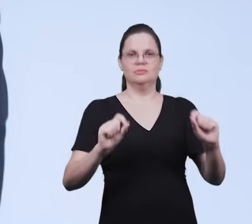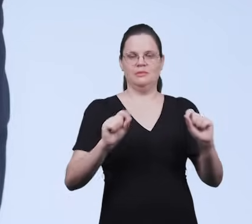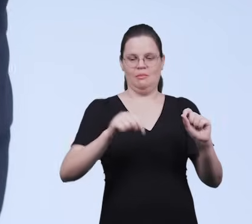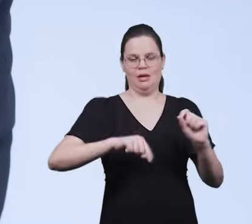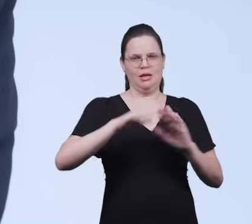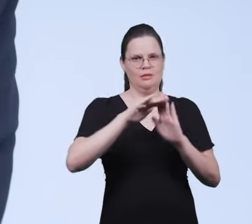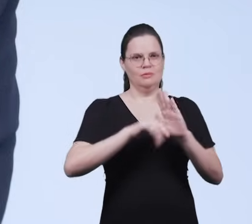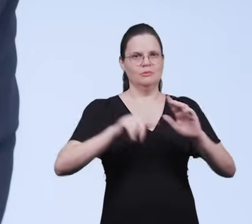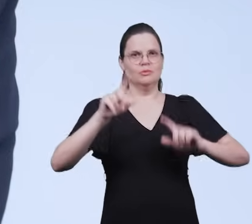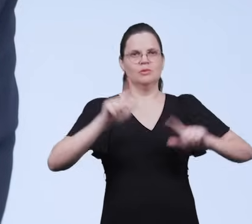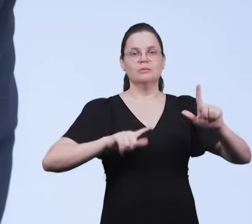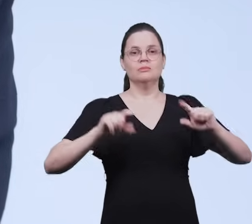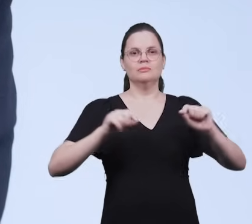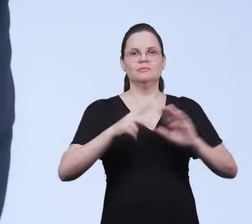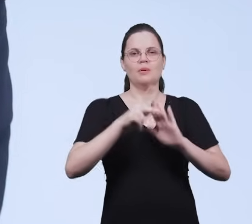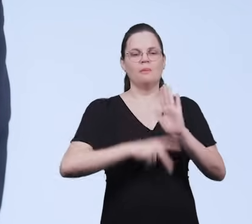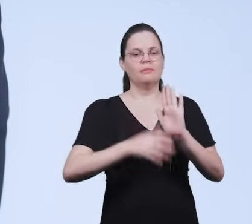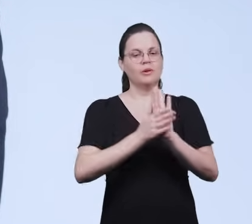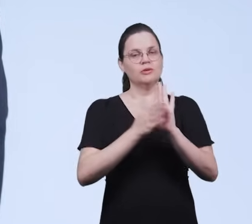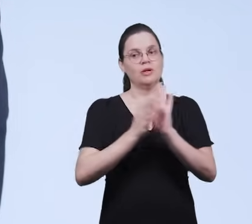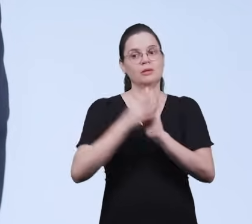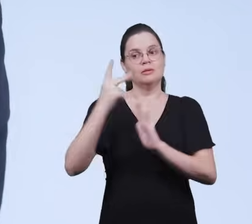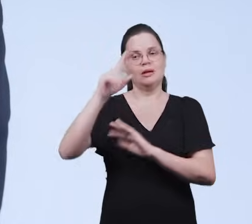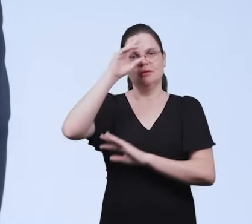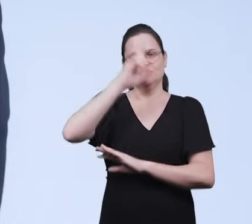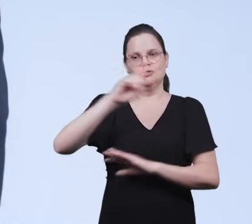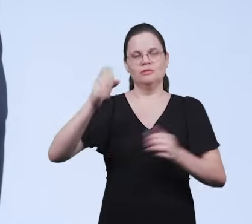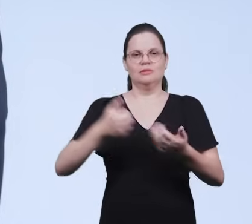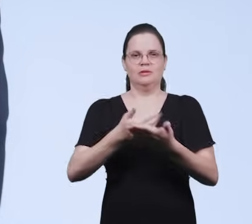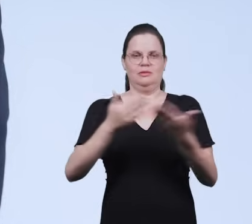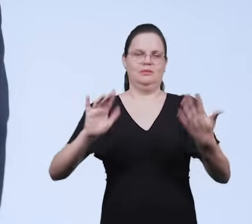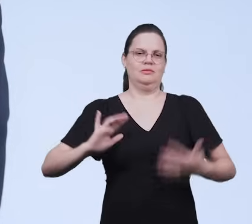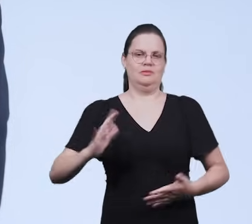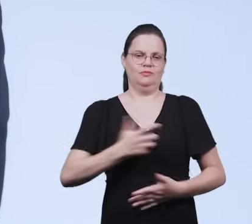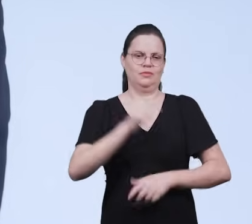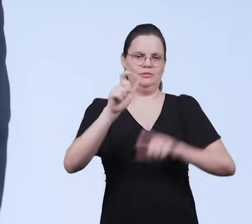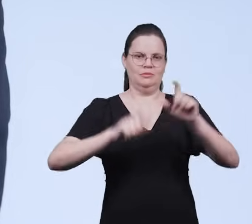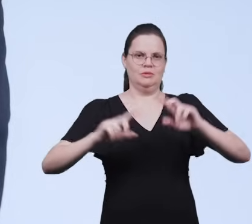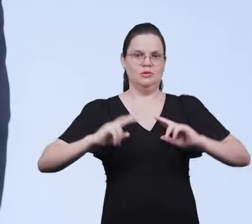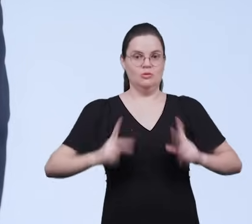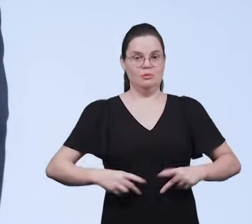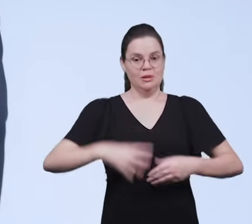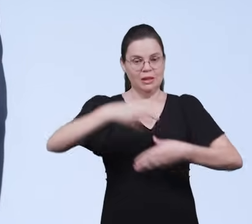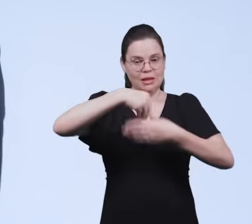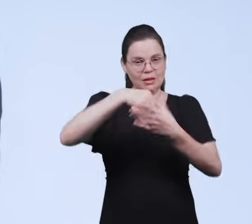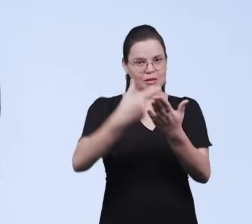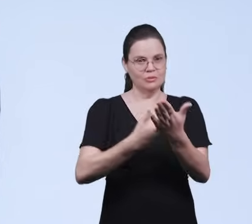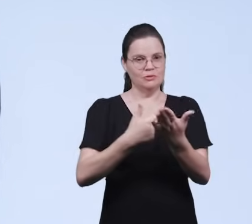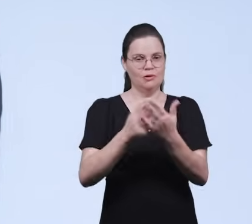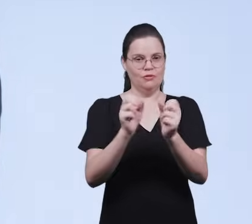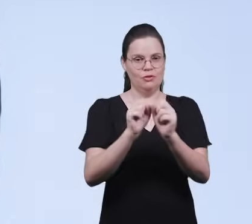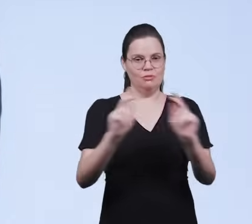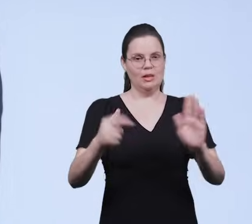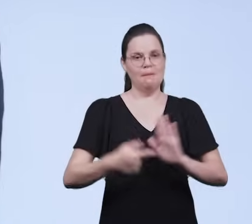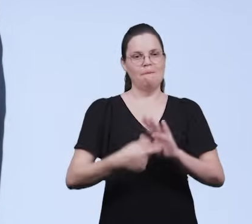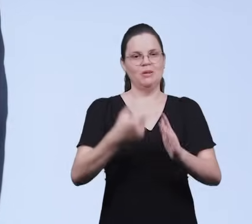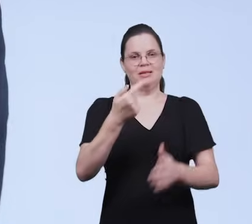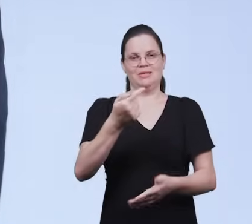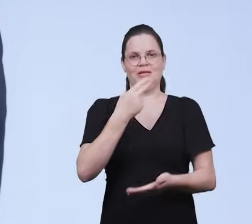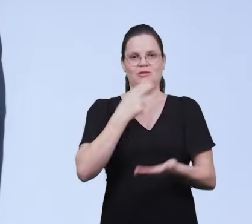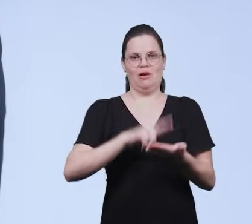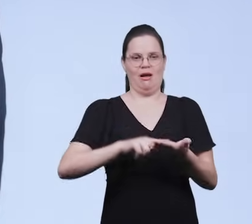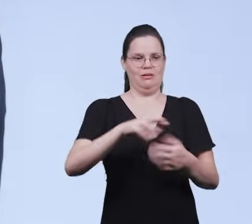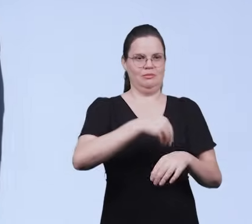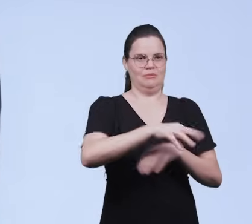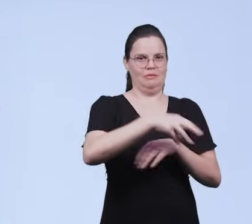do nosso programa, é o projeto de Deus, projeto de salvação para o homem, que está contido nas 7 cartas do Apocalipse. Nós já